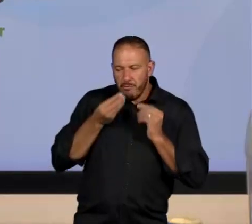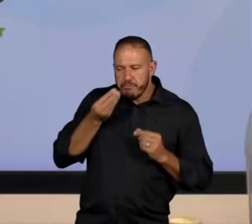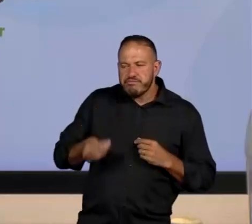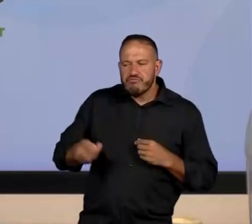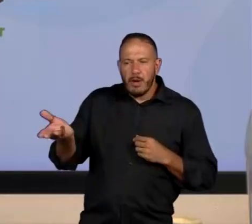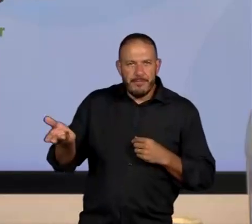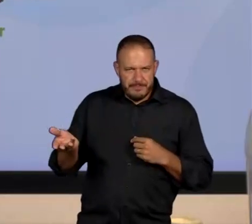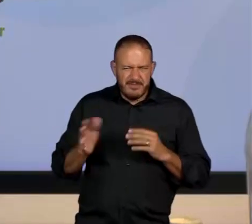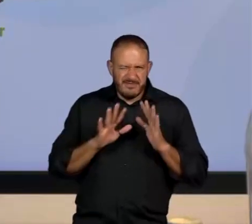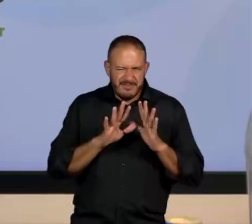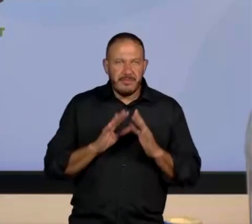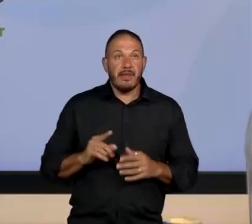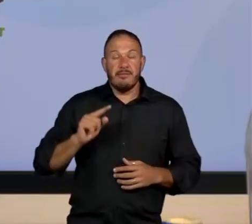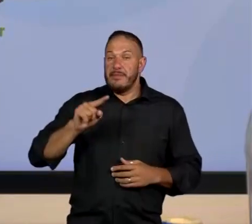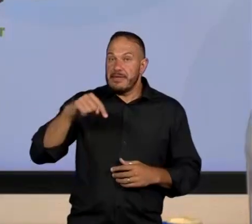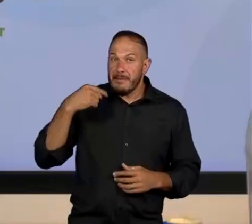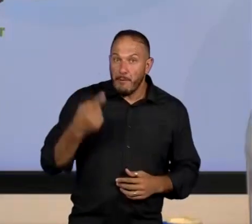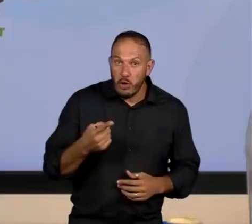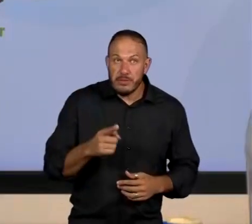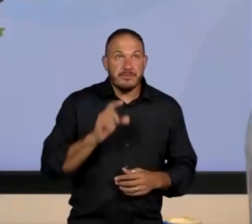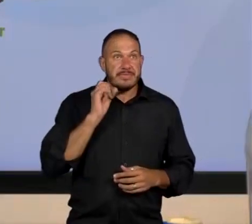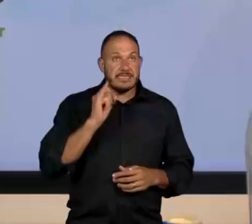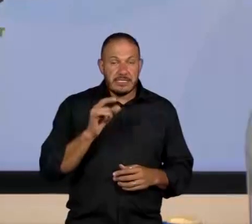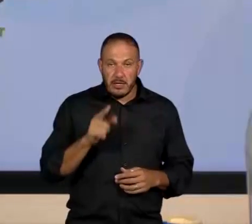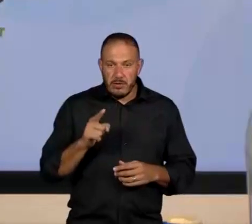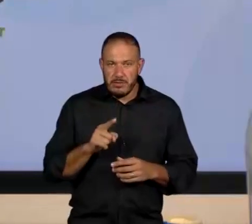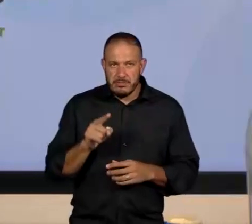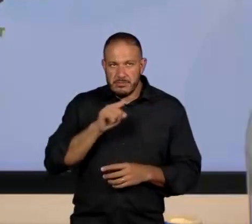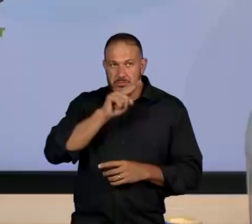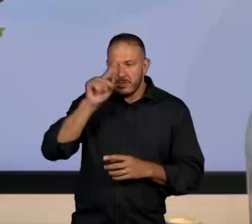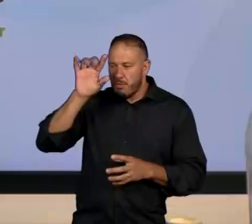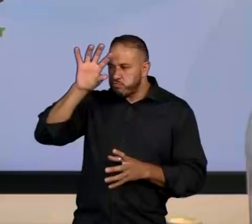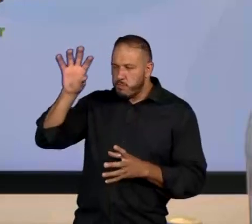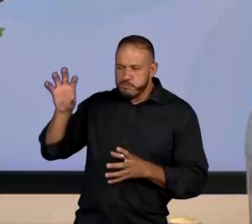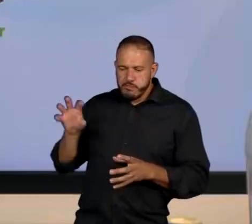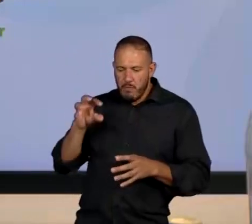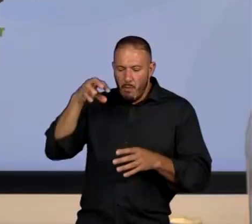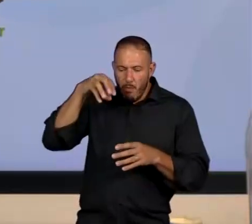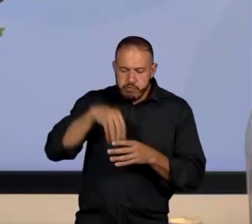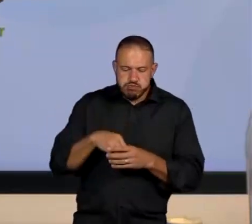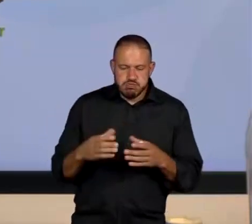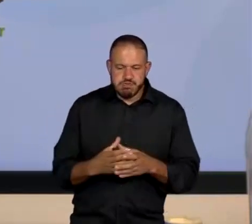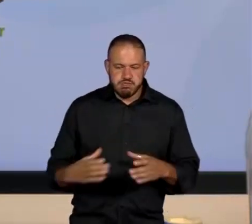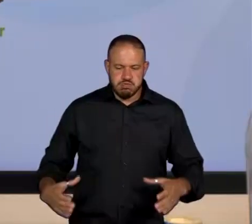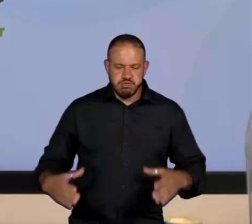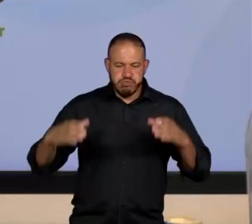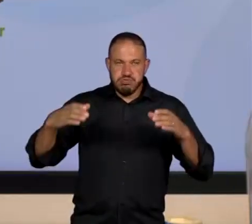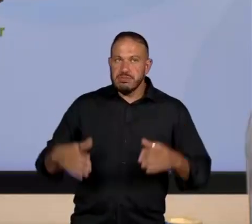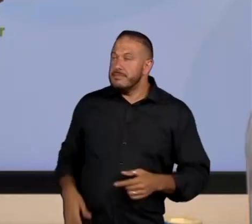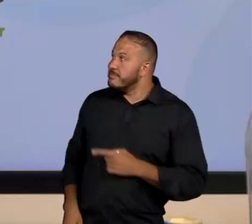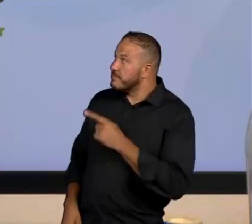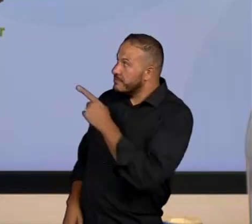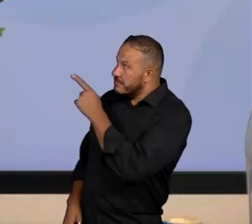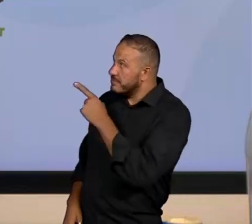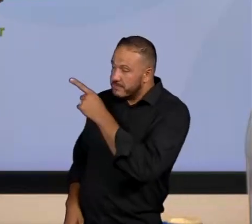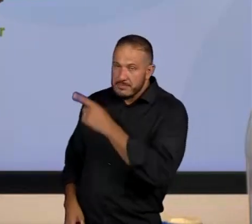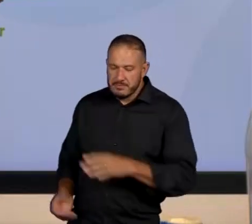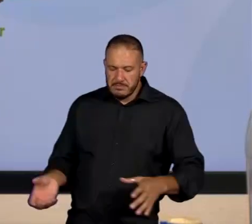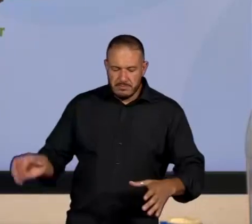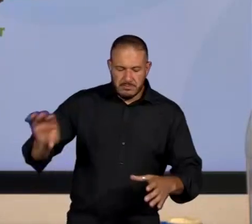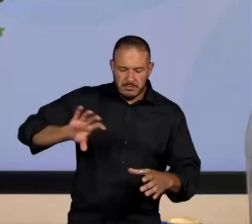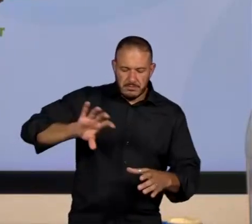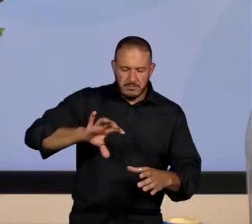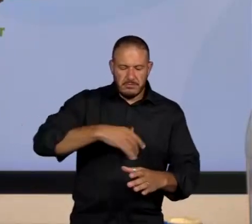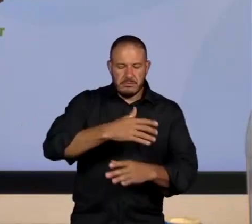disso, se eu mandar colocar tudo aqui desse latão num saco de lixo, eu já